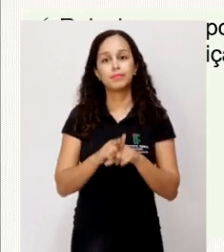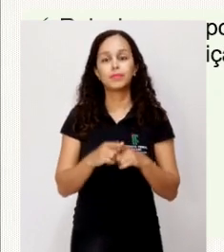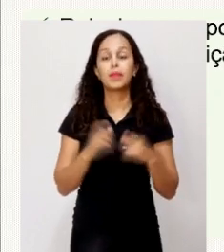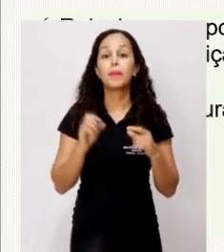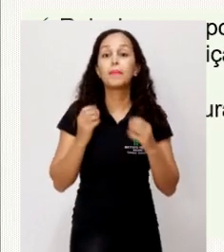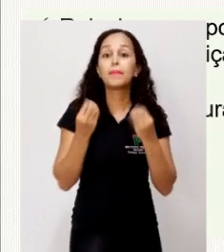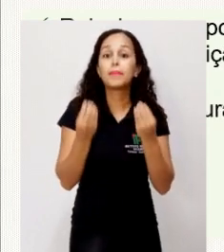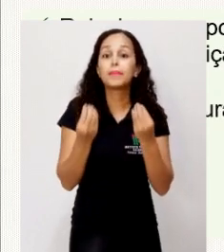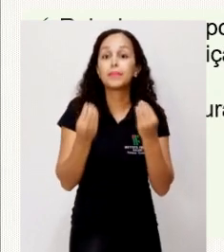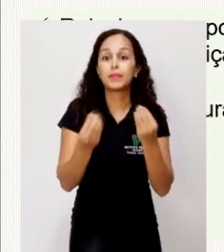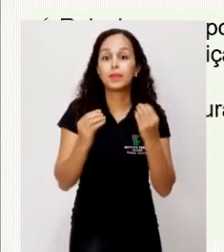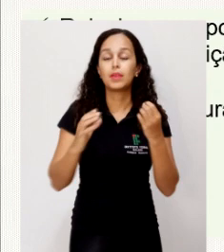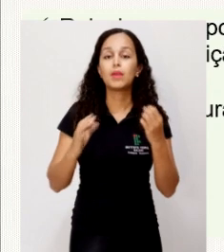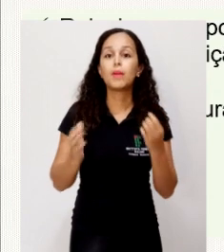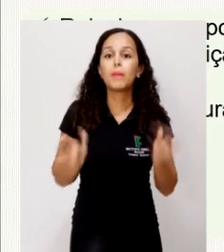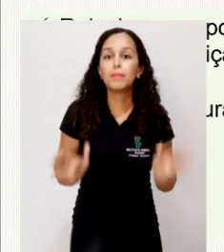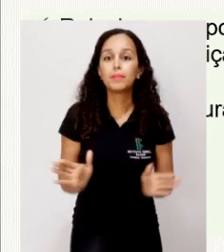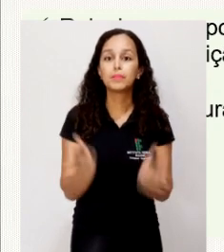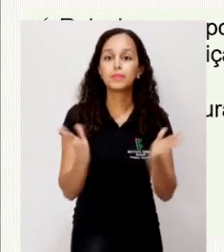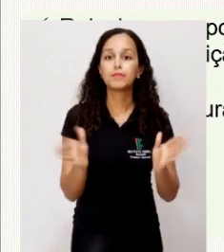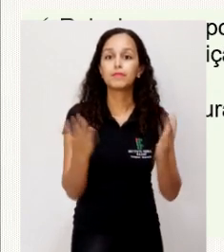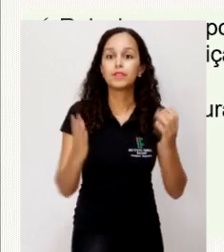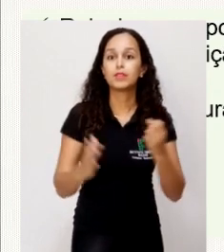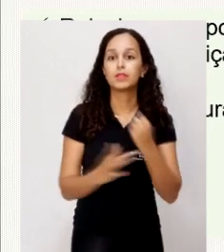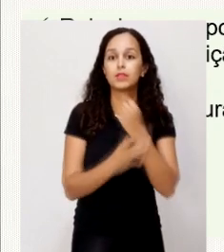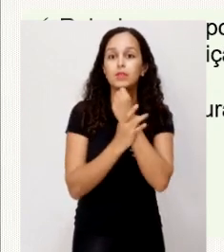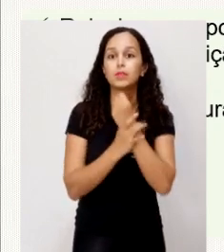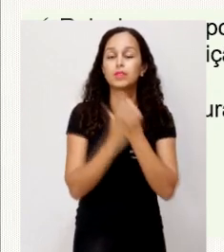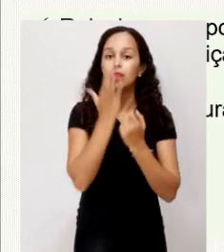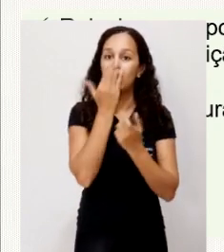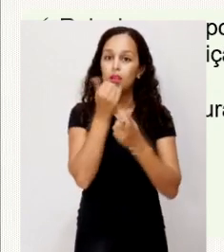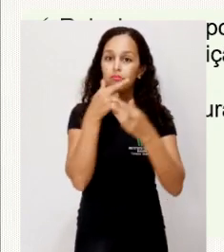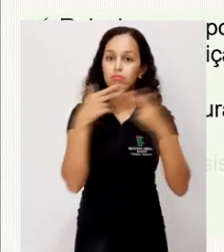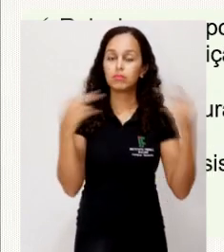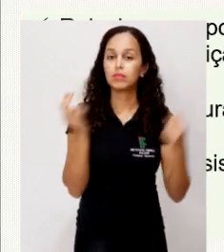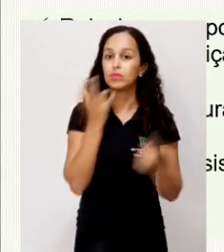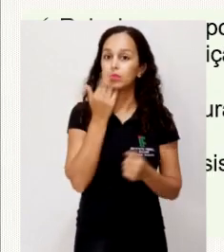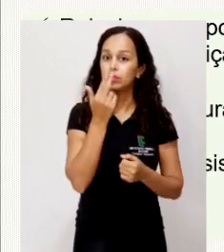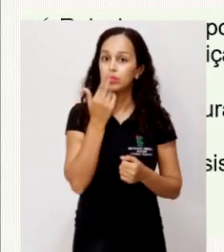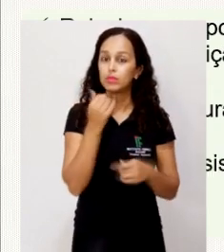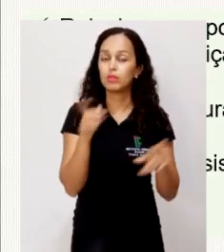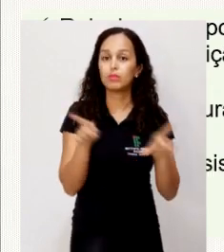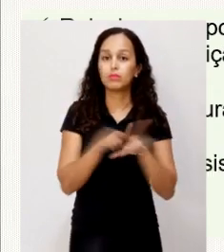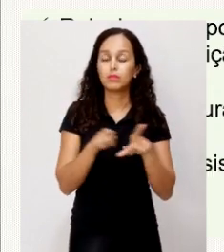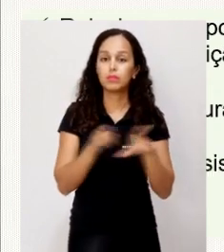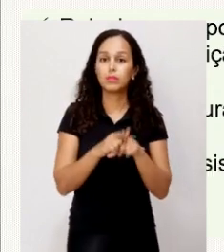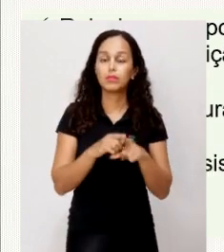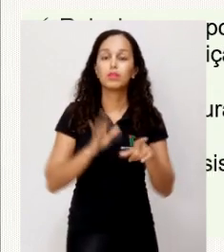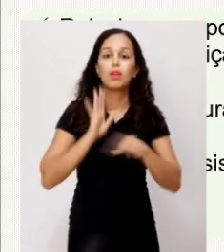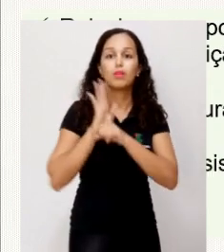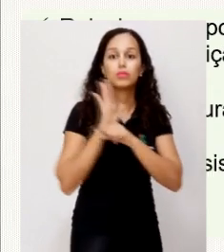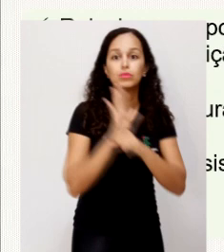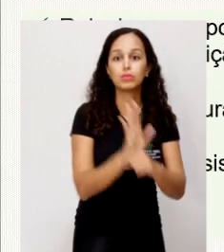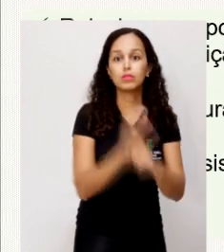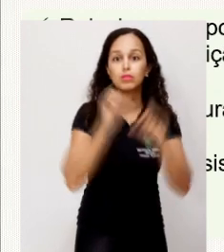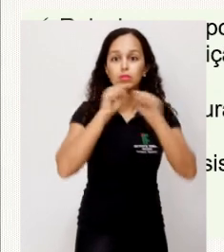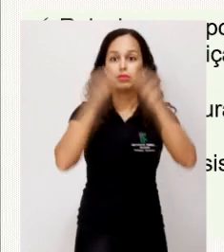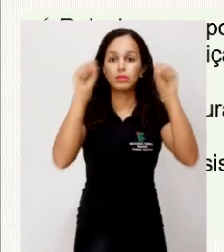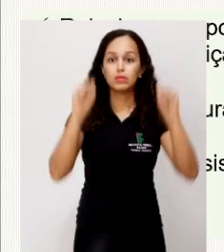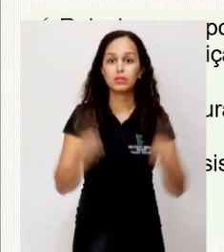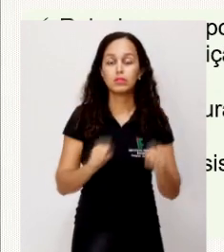pobreza, visando assim promover a segurança alimentar e nutricional, além de conservar os sistemas